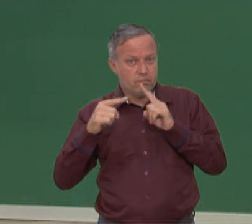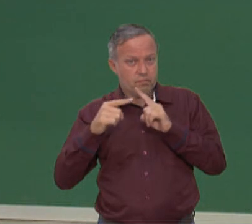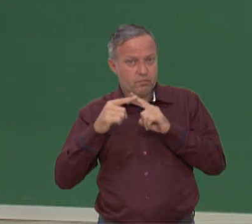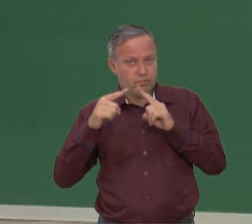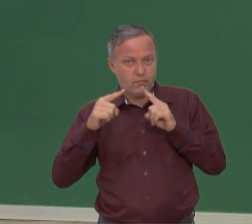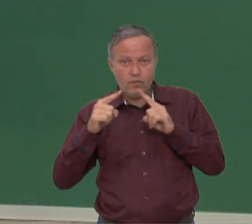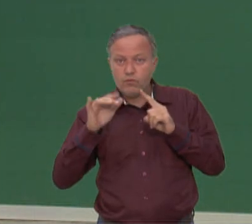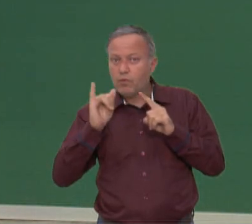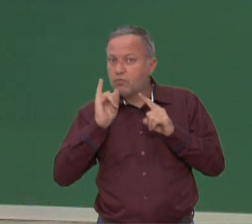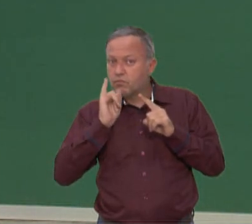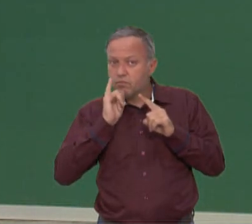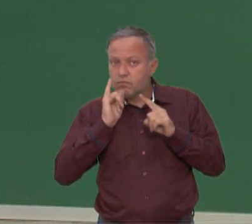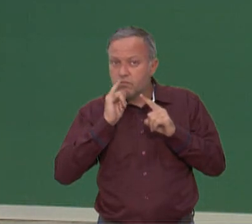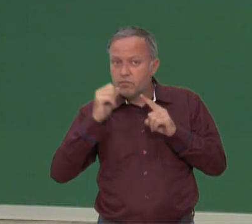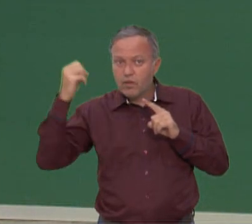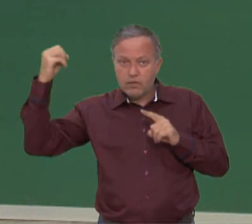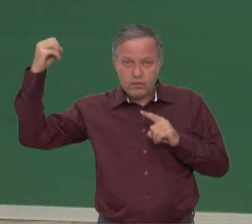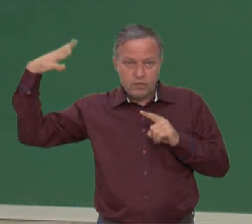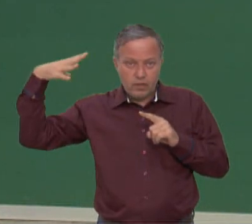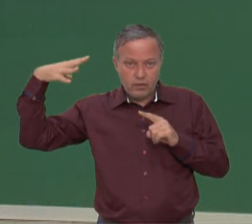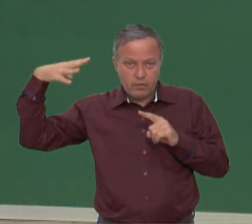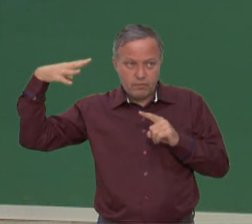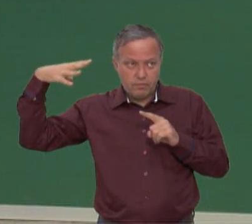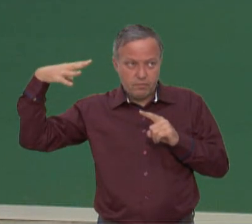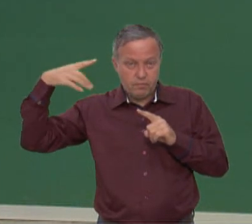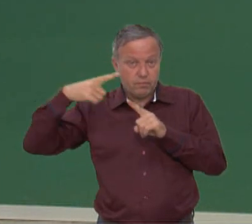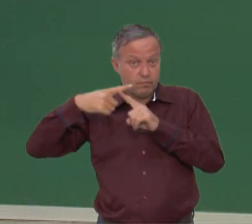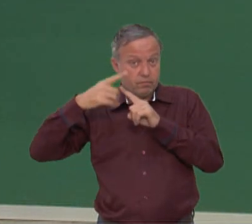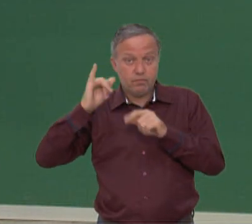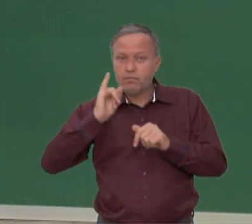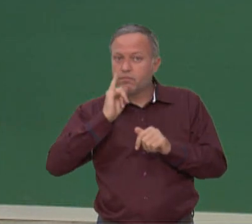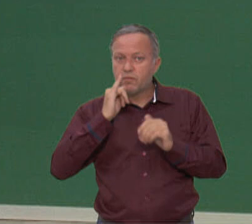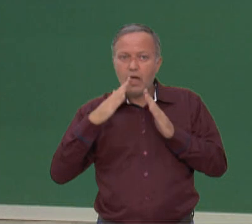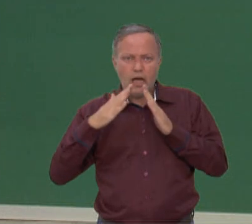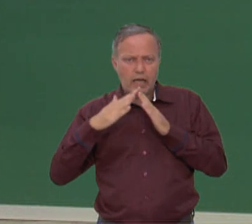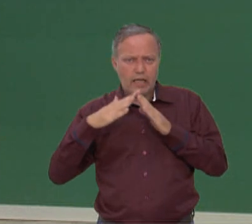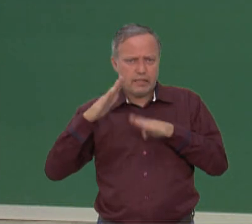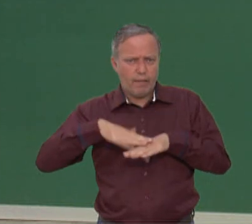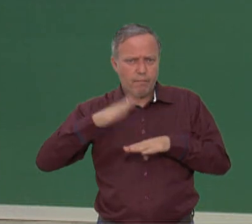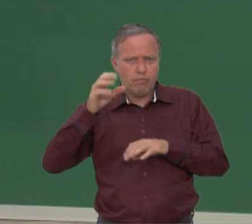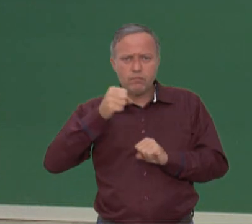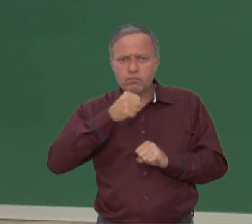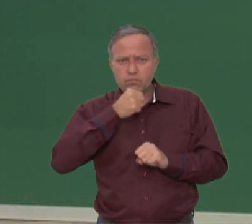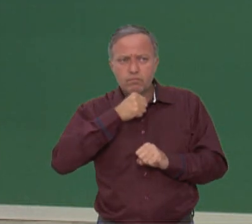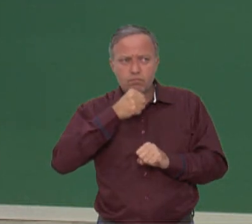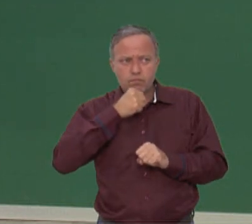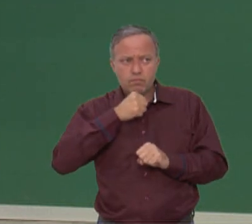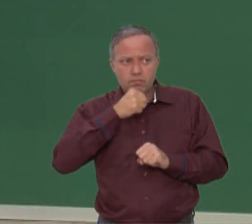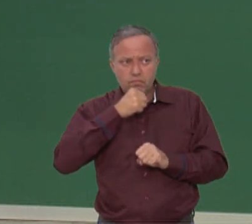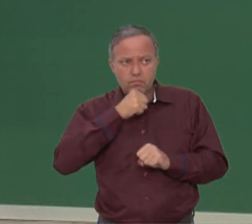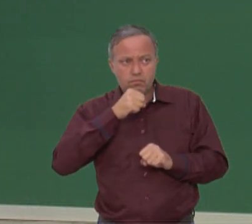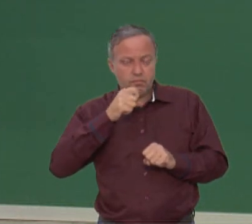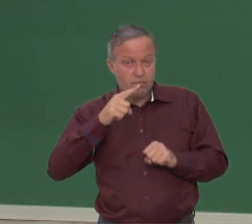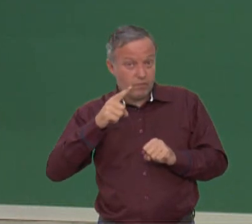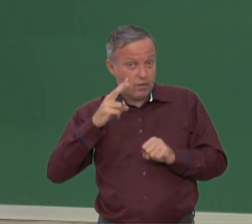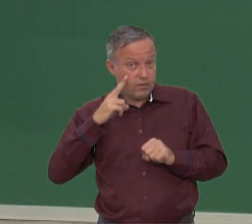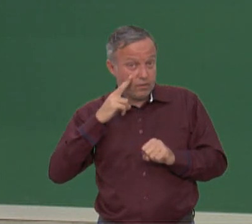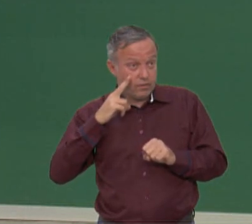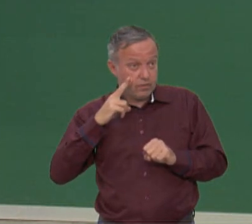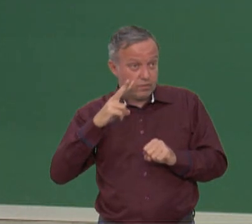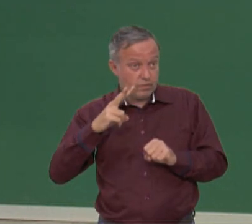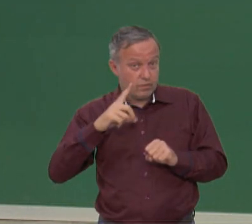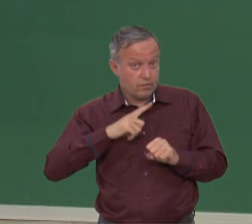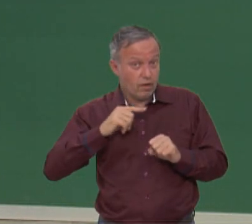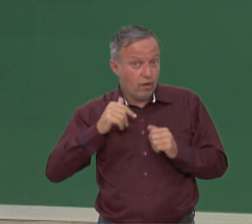fiação elétrica. Se a casa já é um pouco mais antiga, o excedente de temperatura aqui pode acelerar